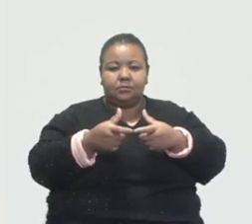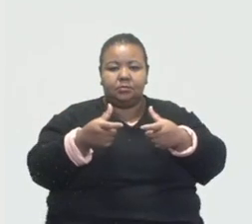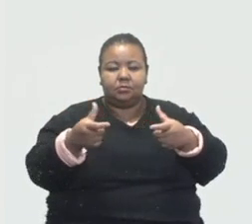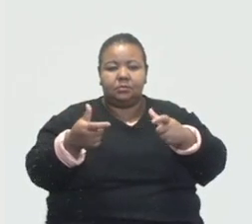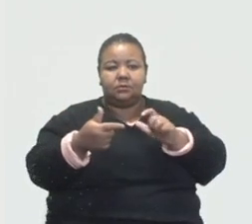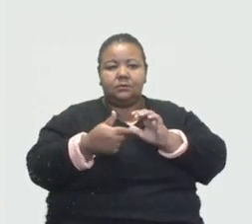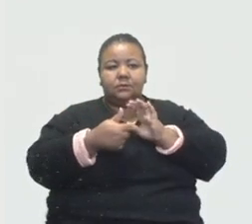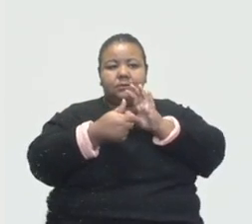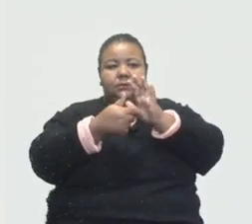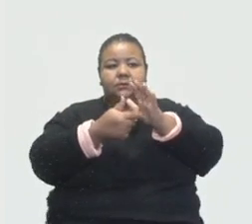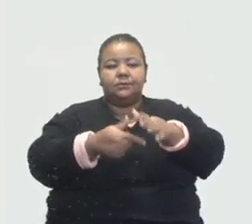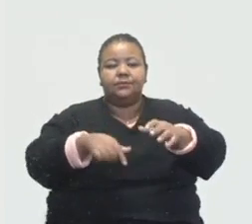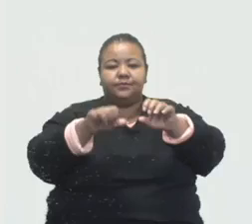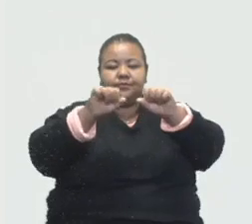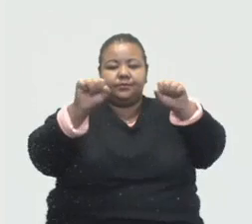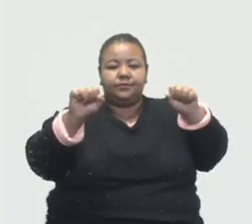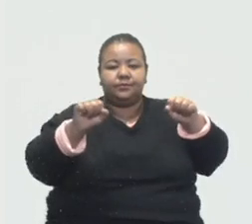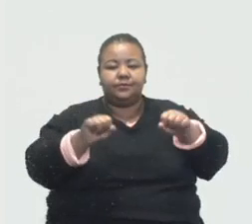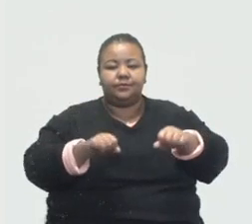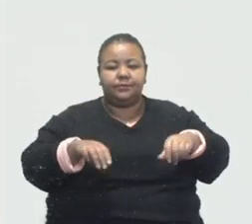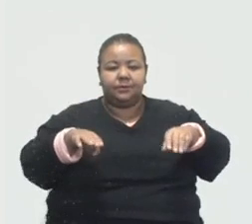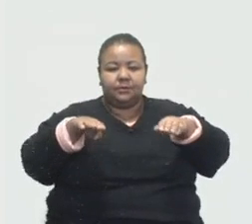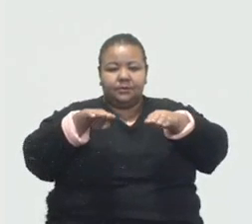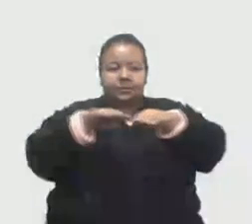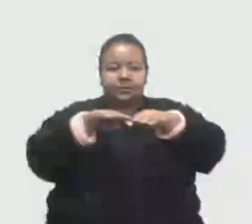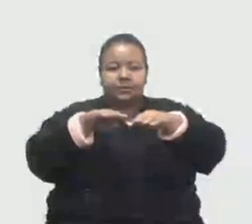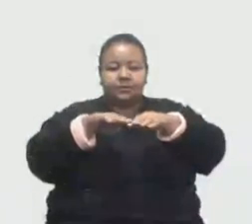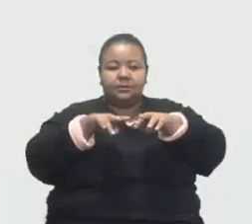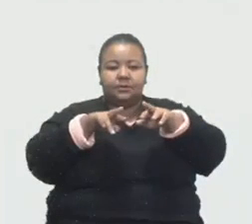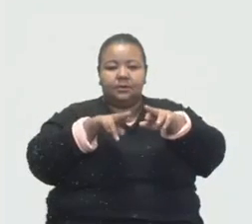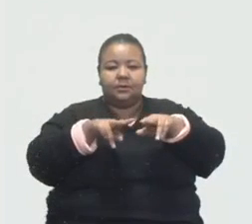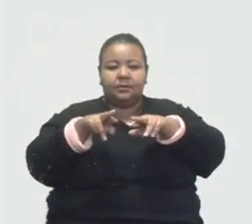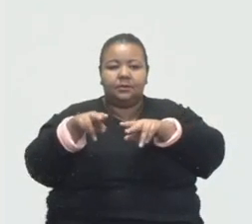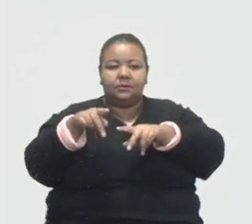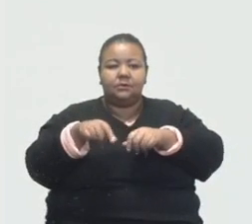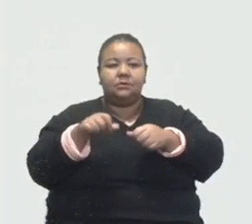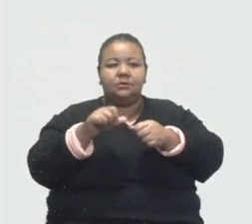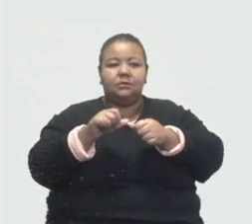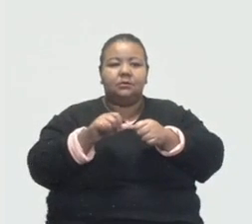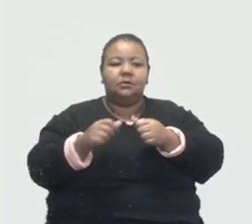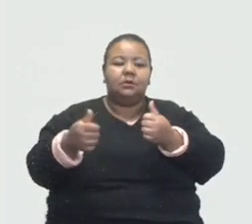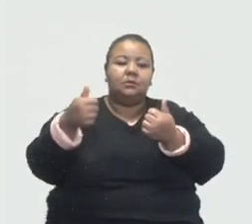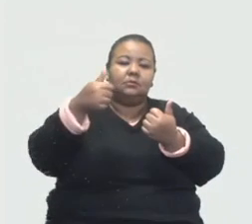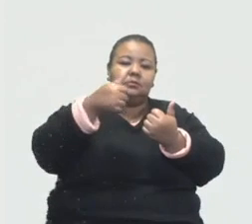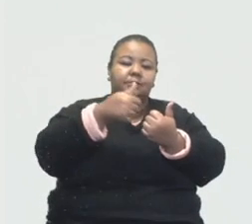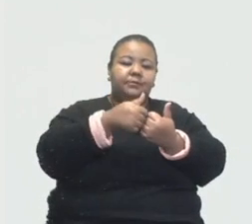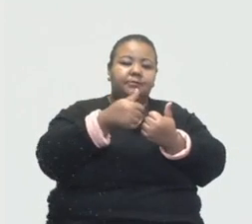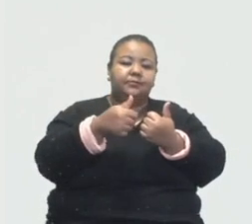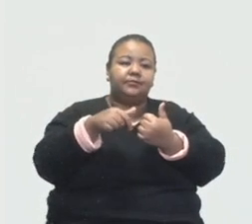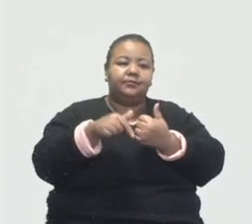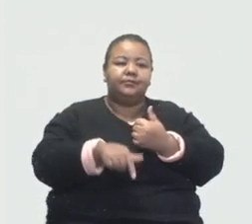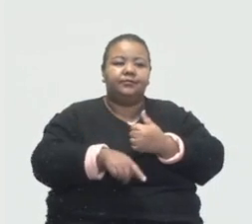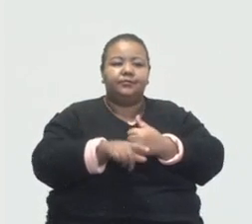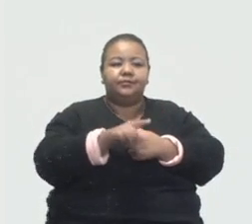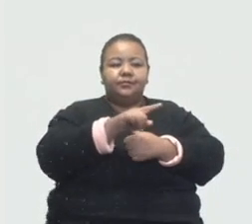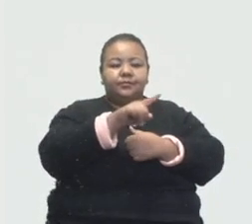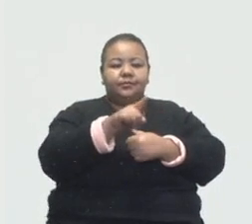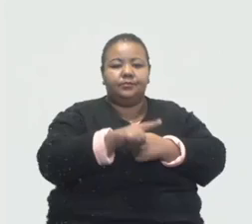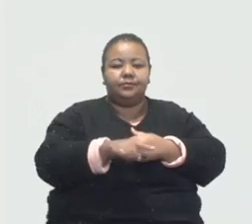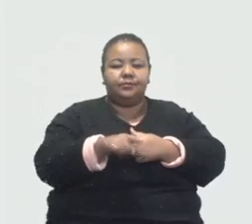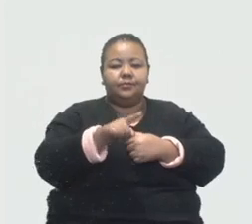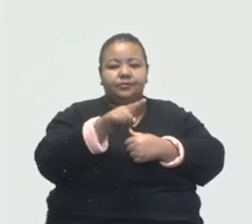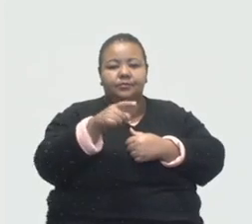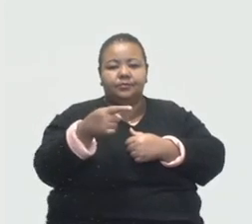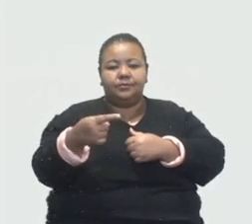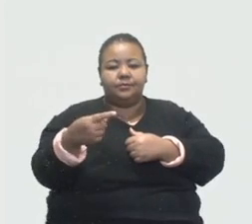mostrando seu sistema equivalente, agora resolvendo por substituições regressivas, note que nós teremos que o z é igual a menos 3,